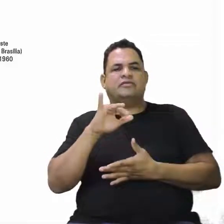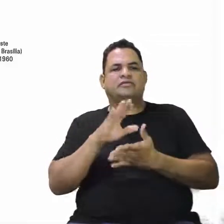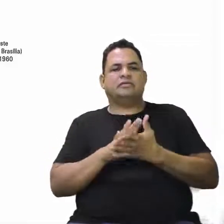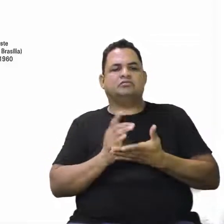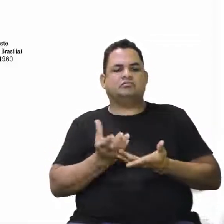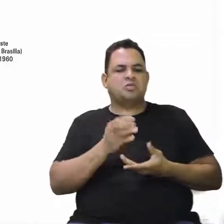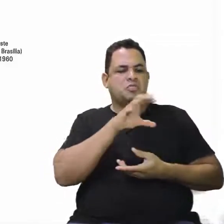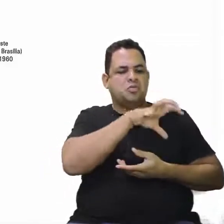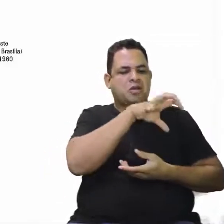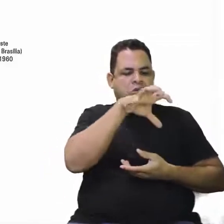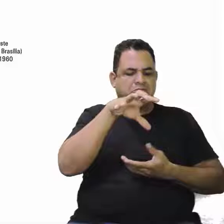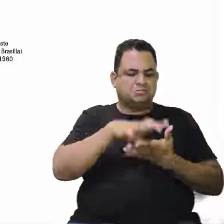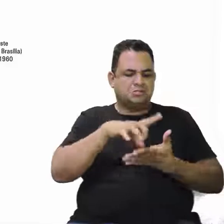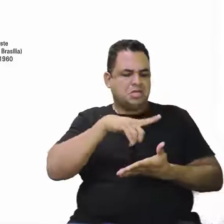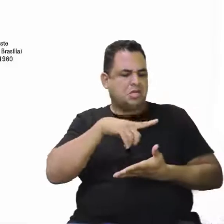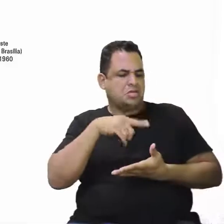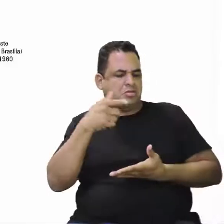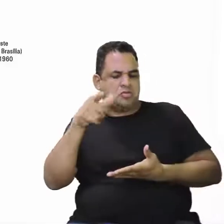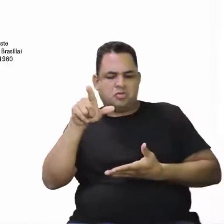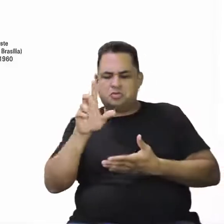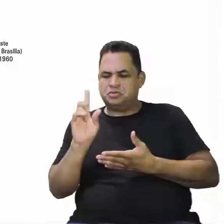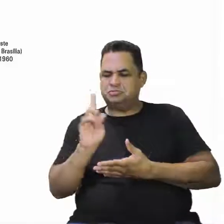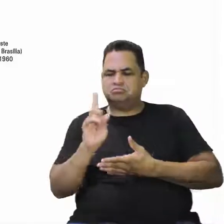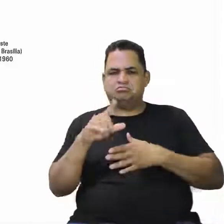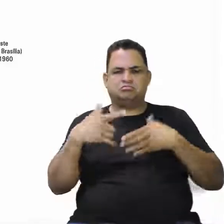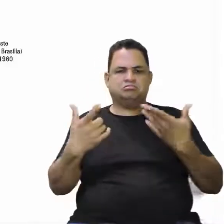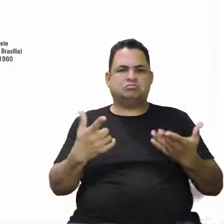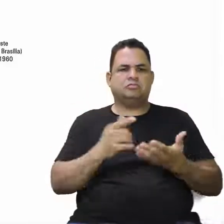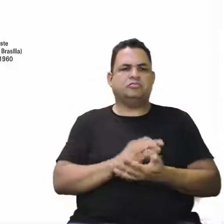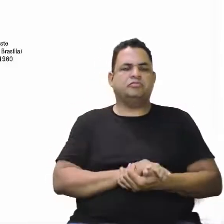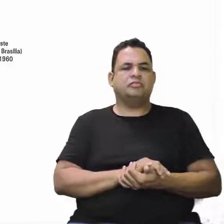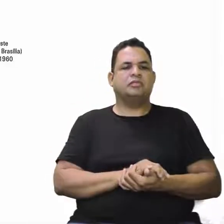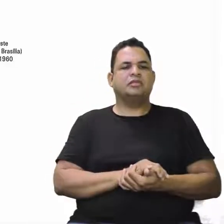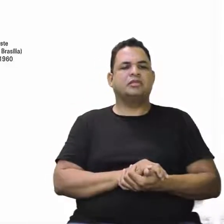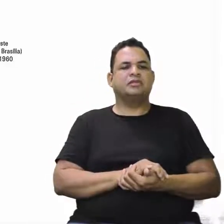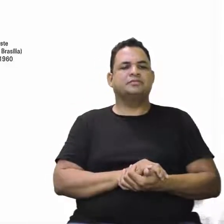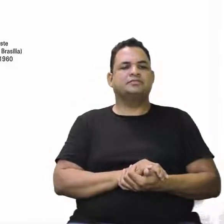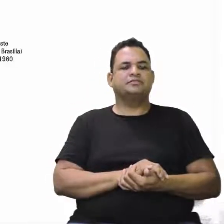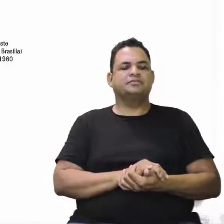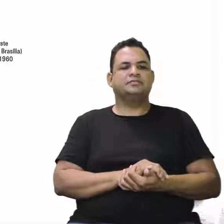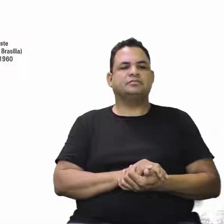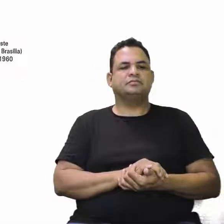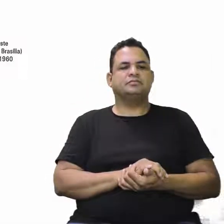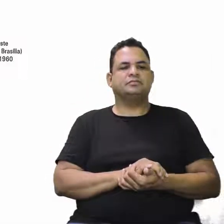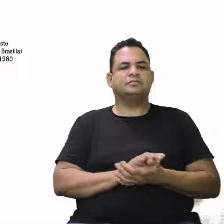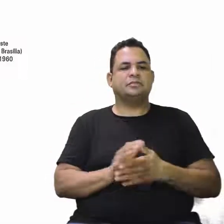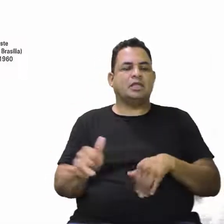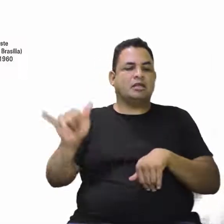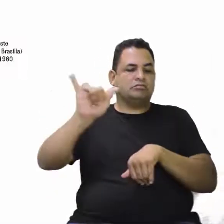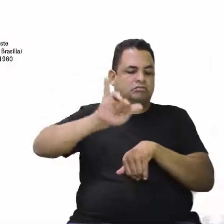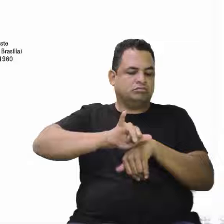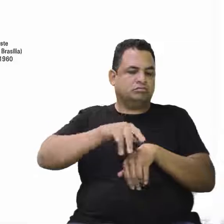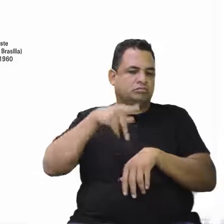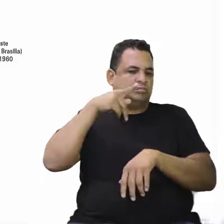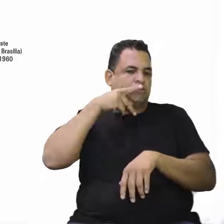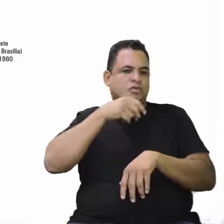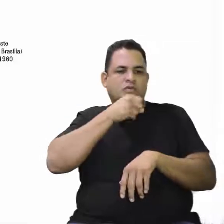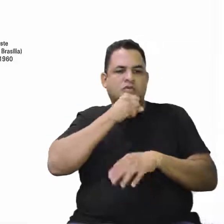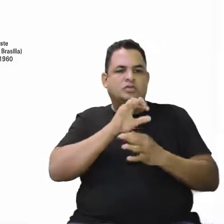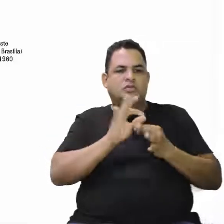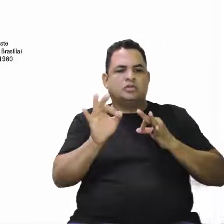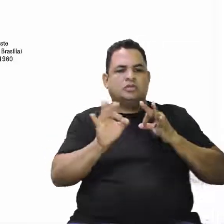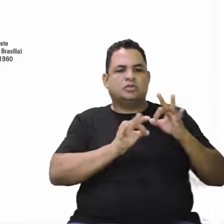algumas áreas ocupadas e maior parte das áreas não. Então, na capital, que é Porto